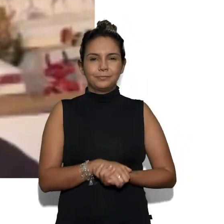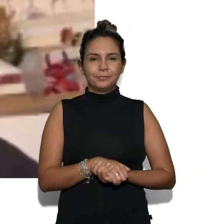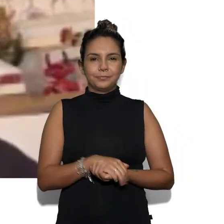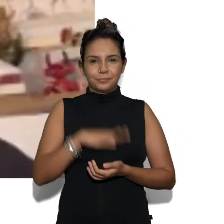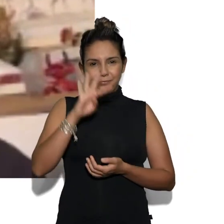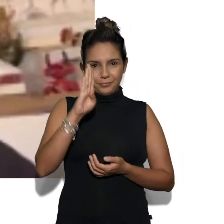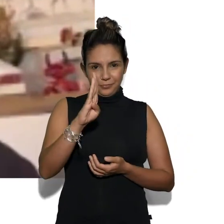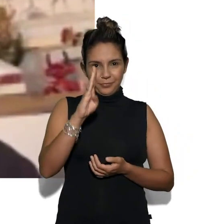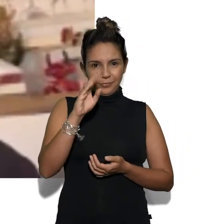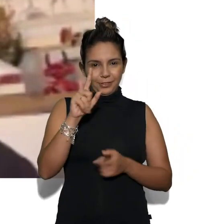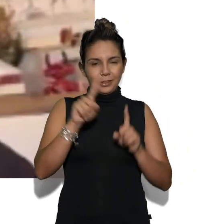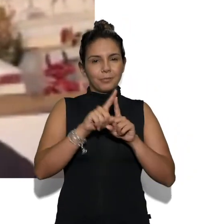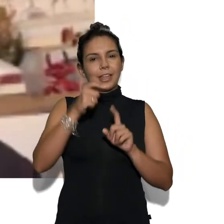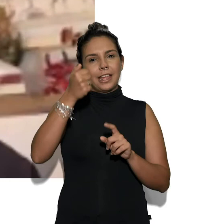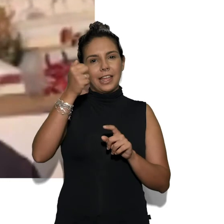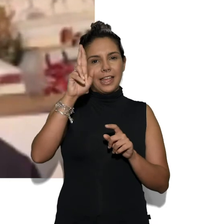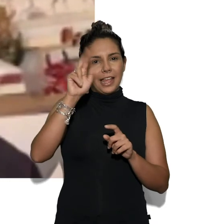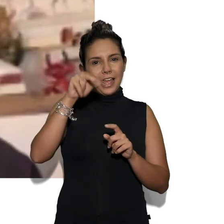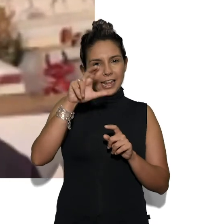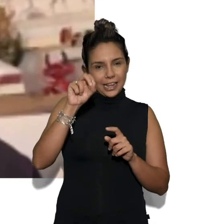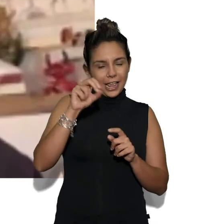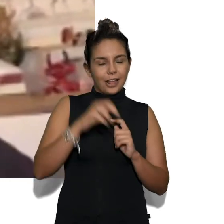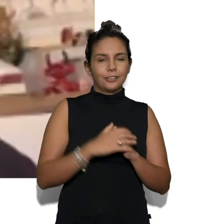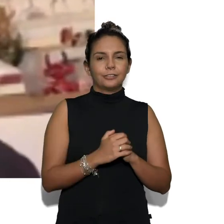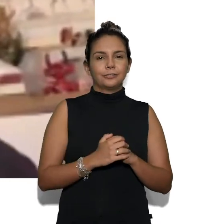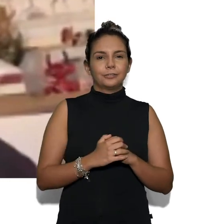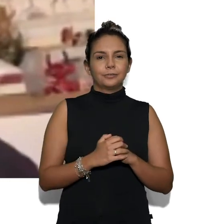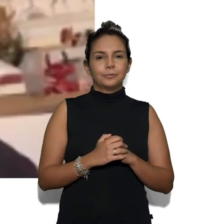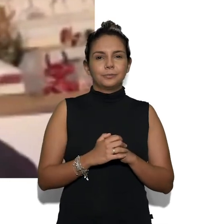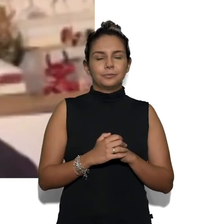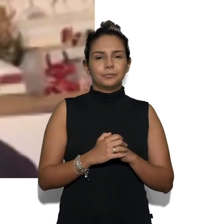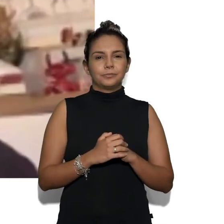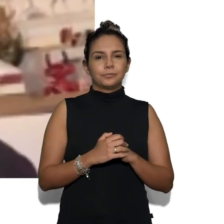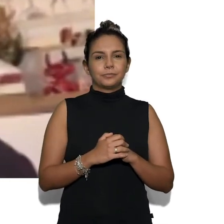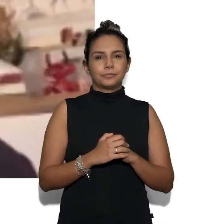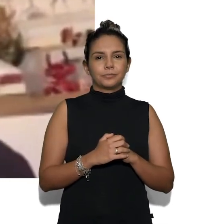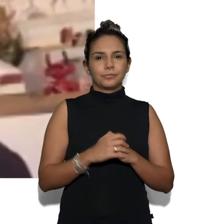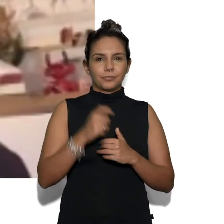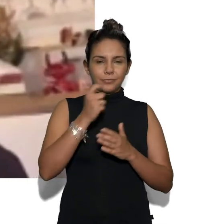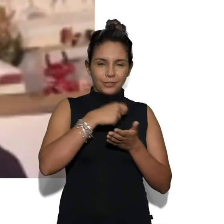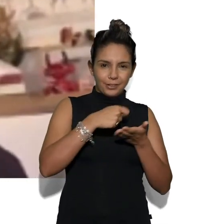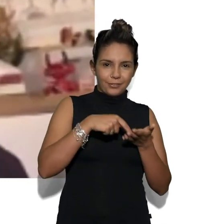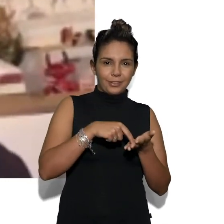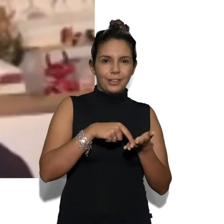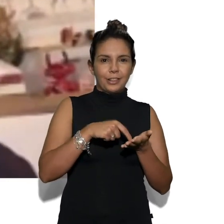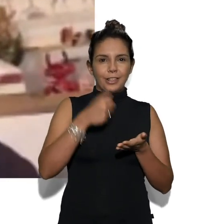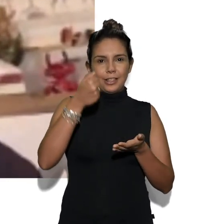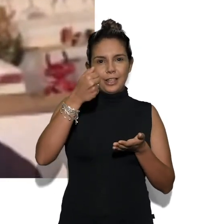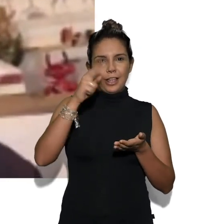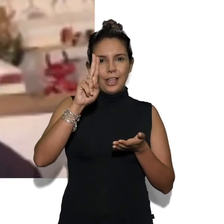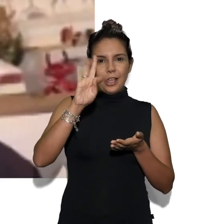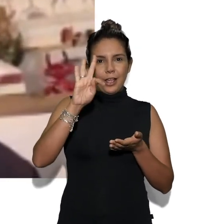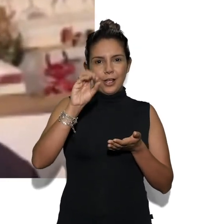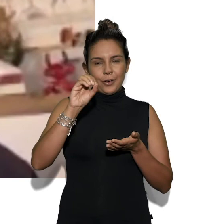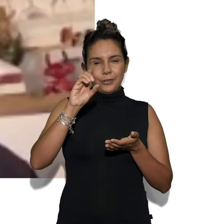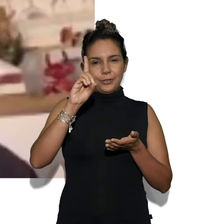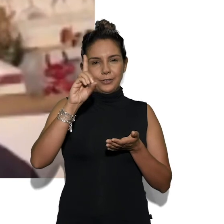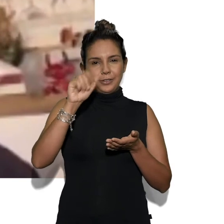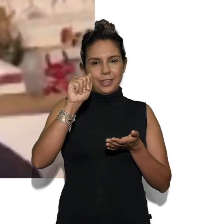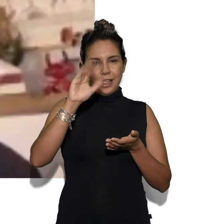sinto, por exemplo, pelo Ariano Suassuna, que escreveu esse Auto da Compadecida